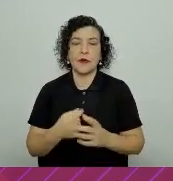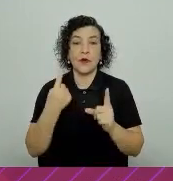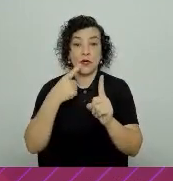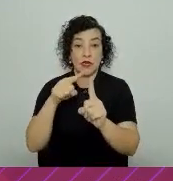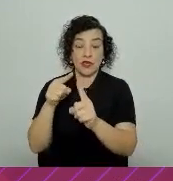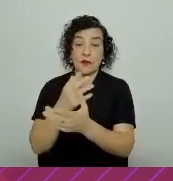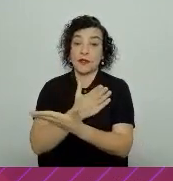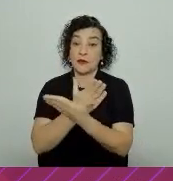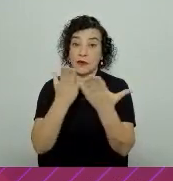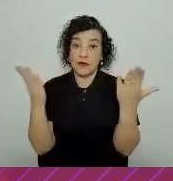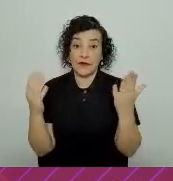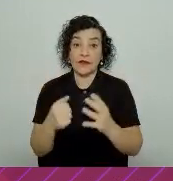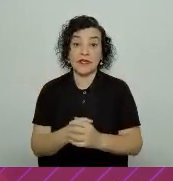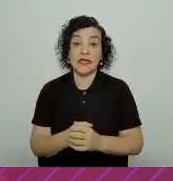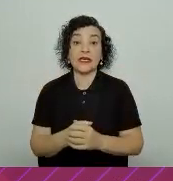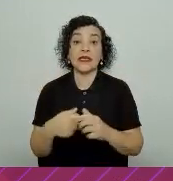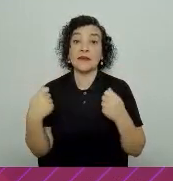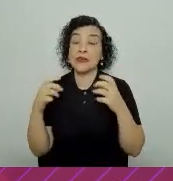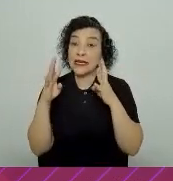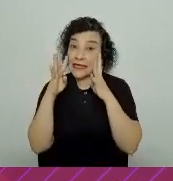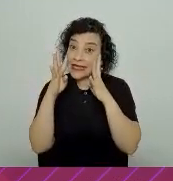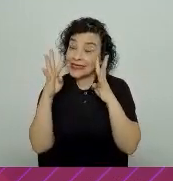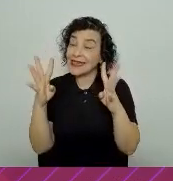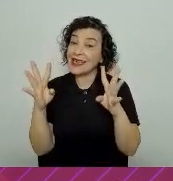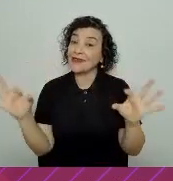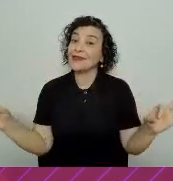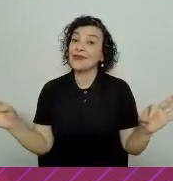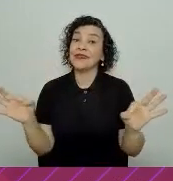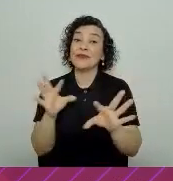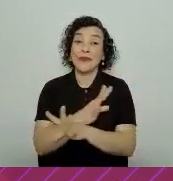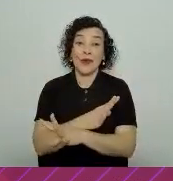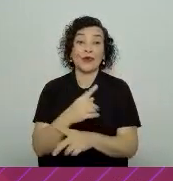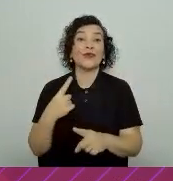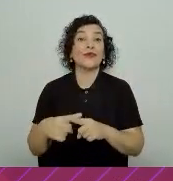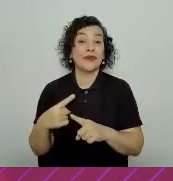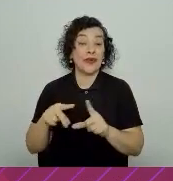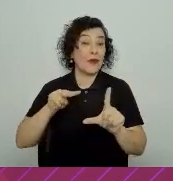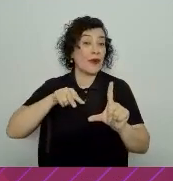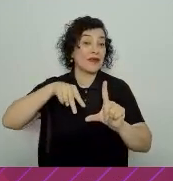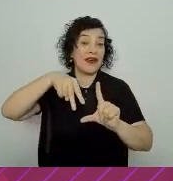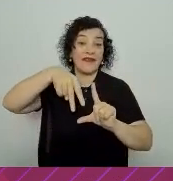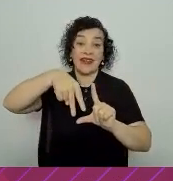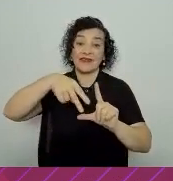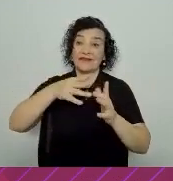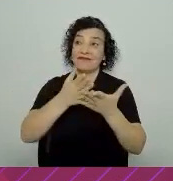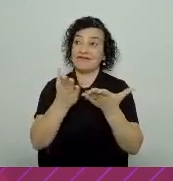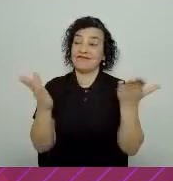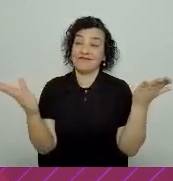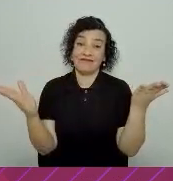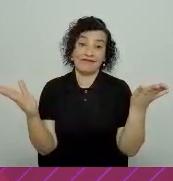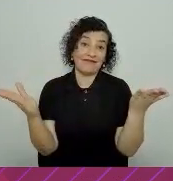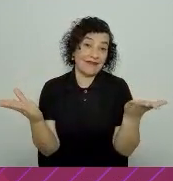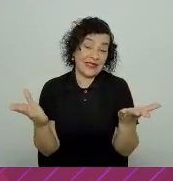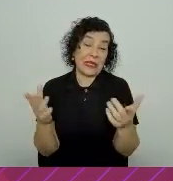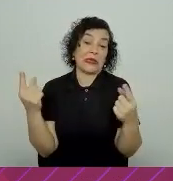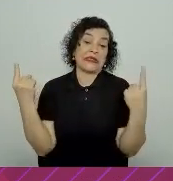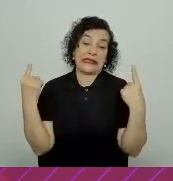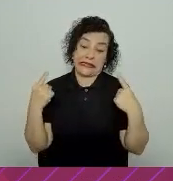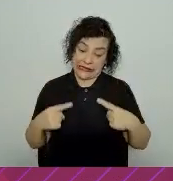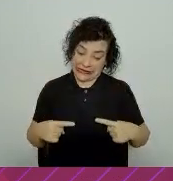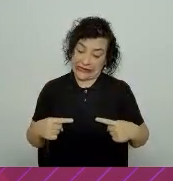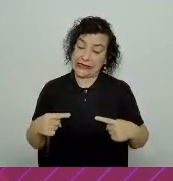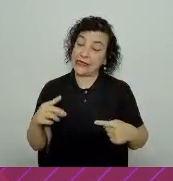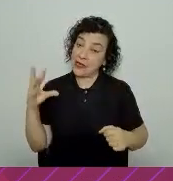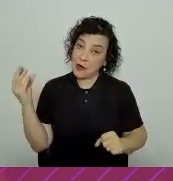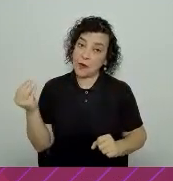para vocês assim precisamos estar atentos preparados porque certa forma através e para a gente são muitos desafios e muitas